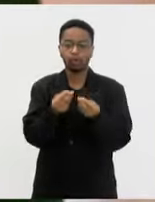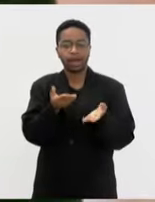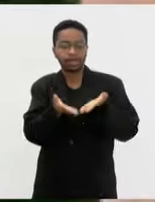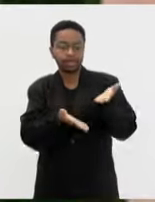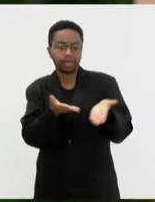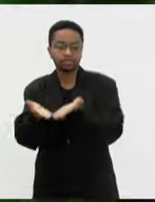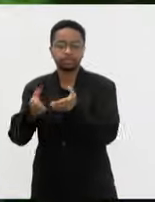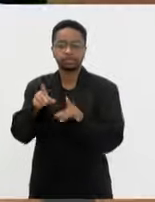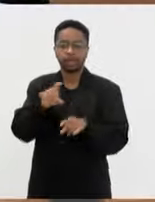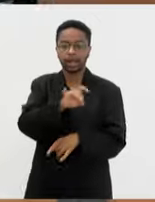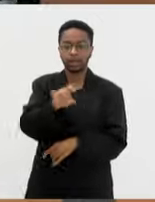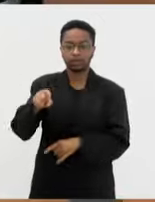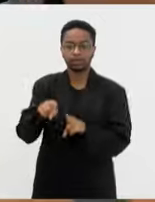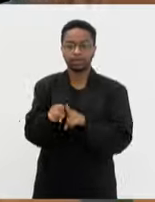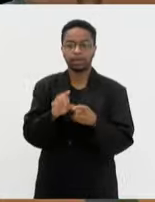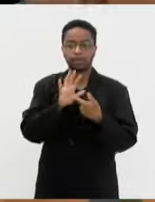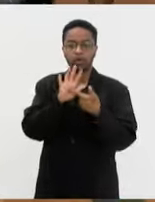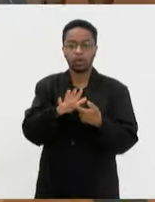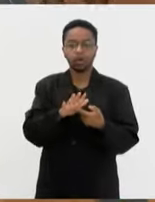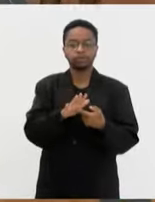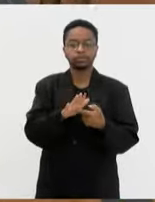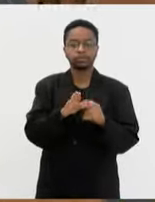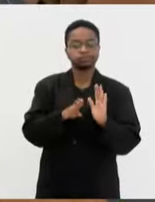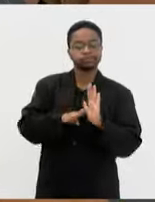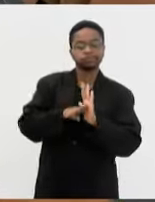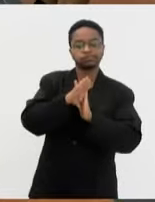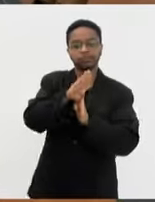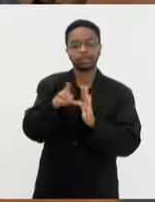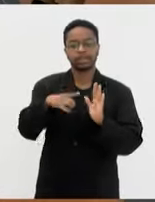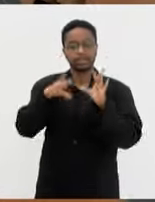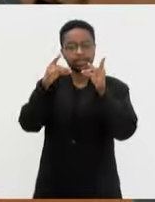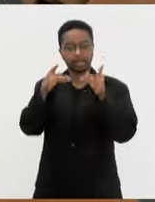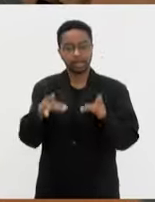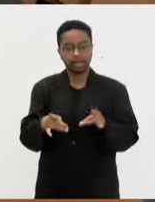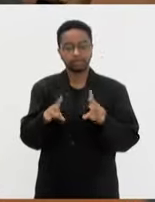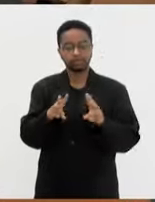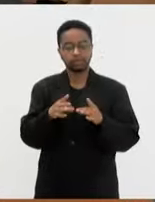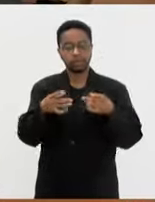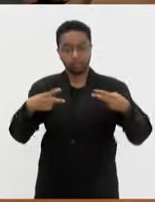sua evolução. Detalhes sobre a inscrição no link abaixo,